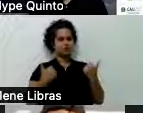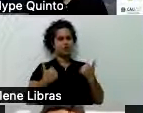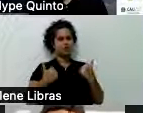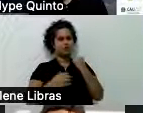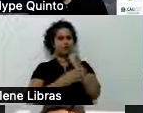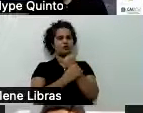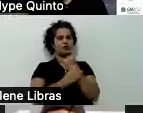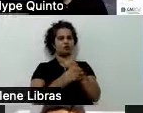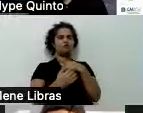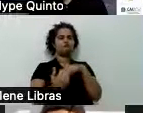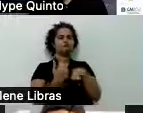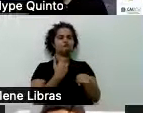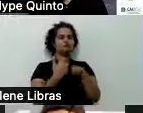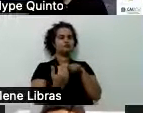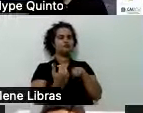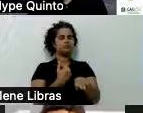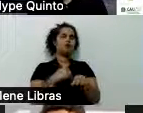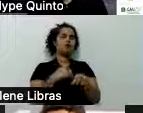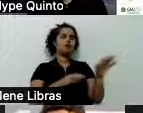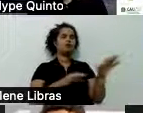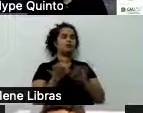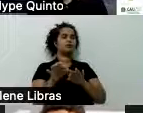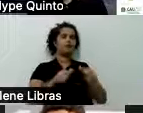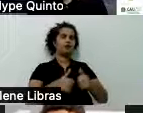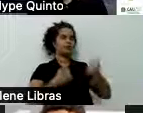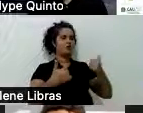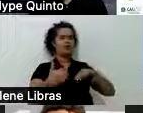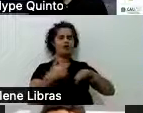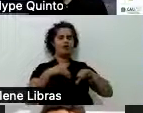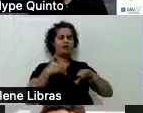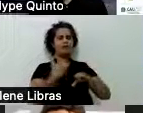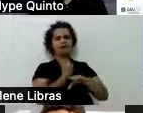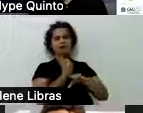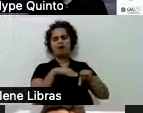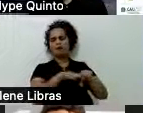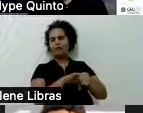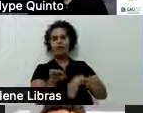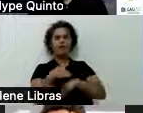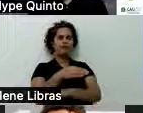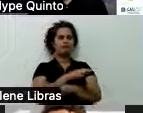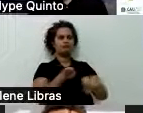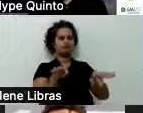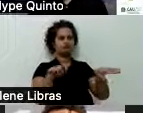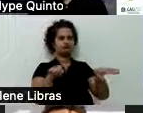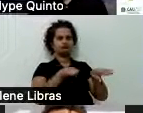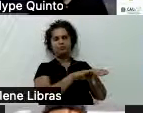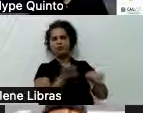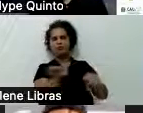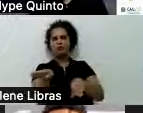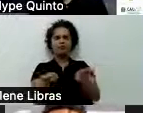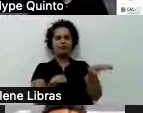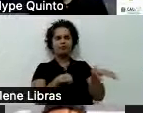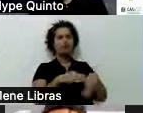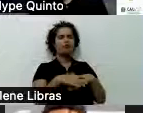viária, reorganizar o tráfego, etc. Quais os tipos de espaço intervindos, né? Se é